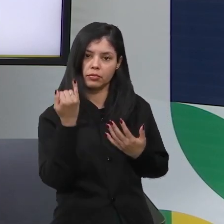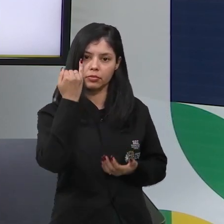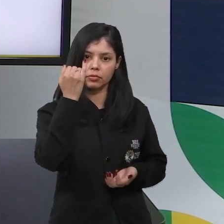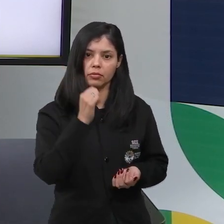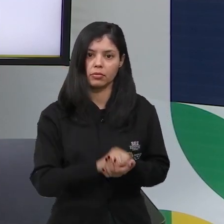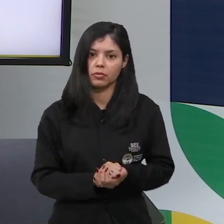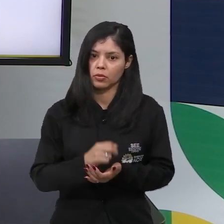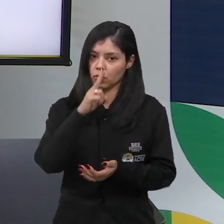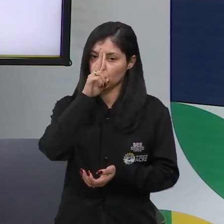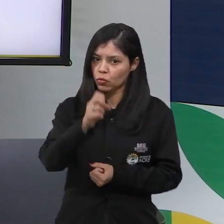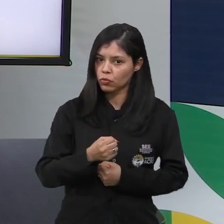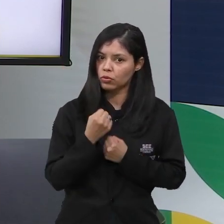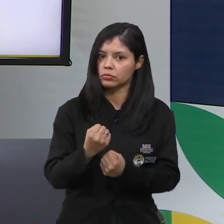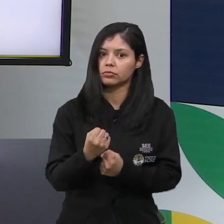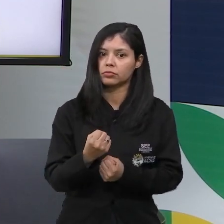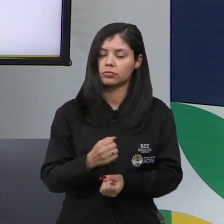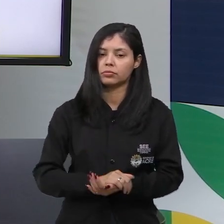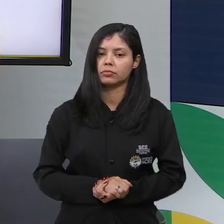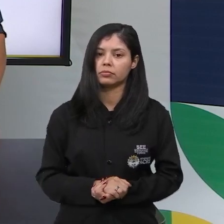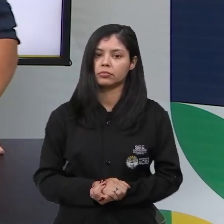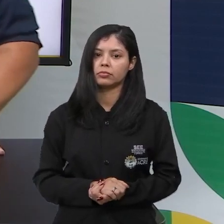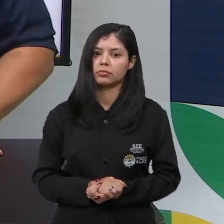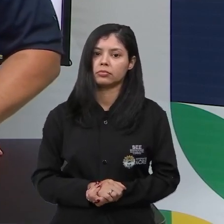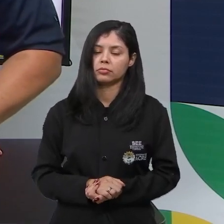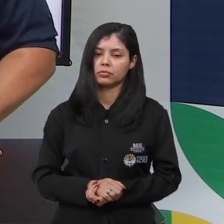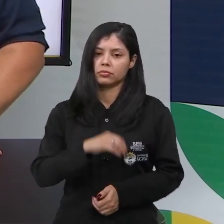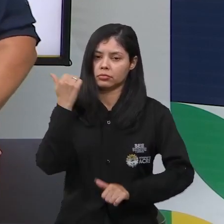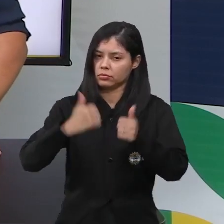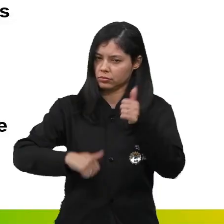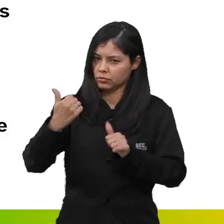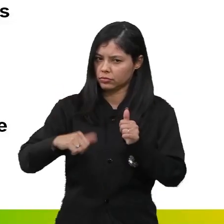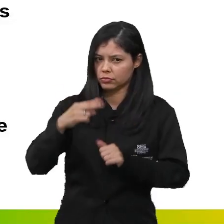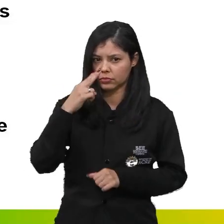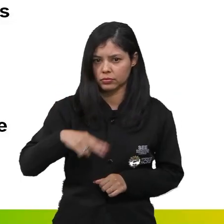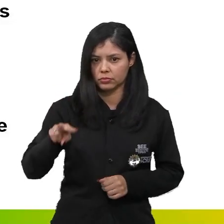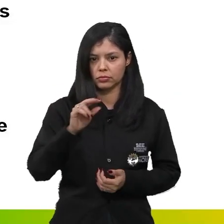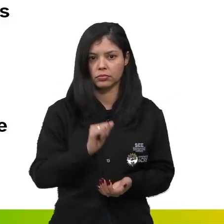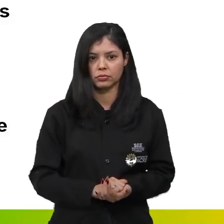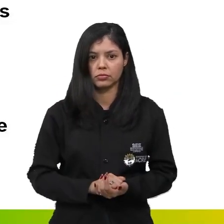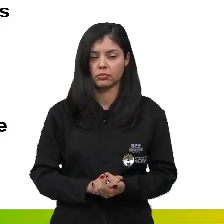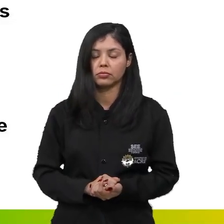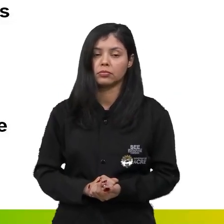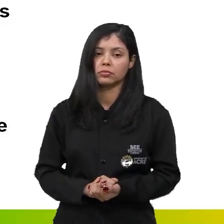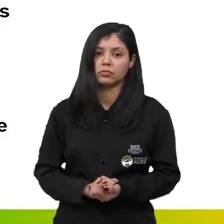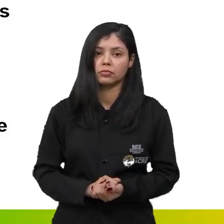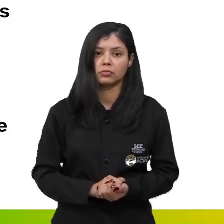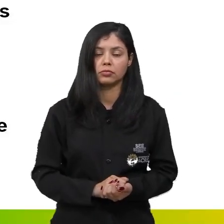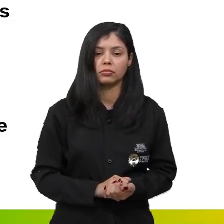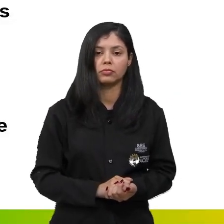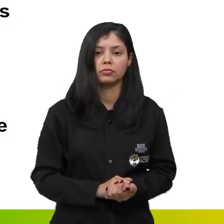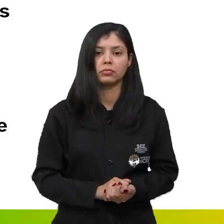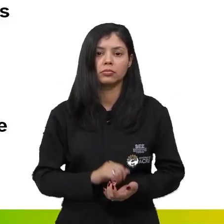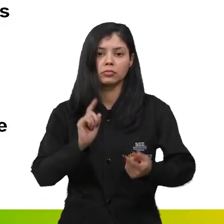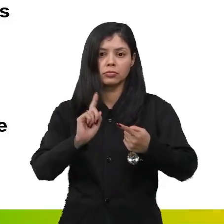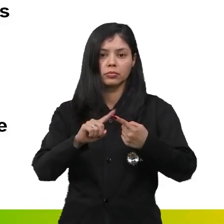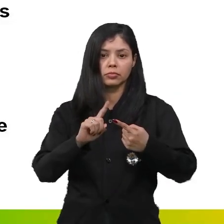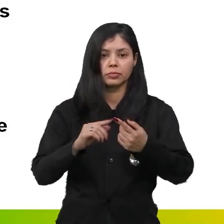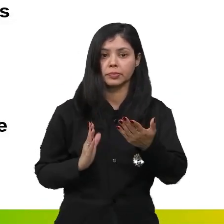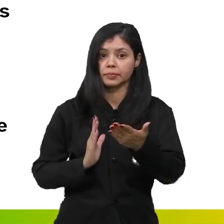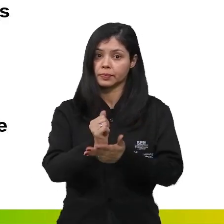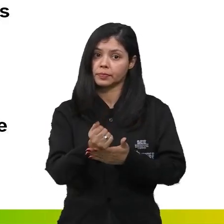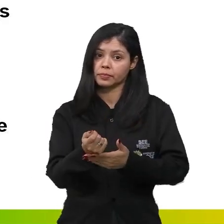e forte. Vamos analisar um pouquinho essas motivações? Olha só. Primeiro,